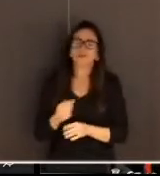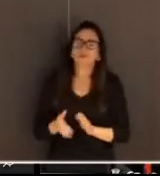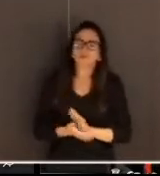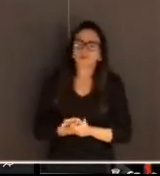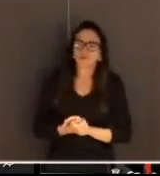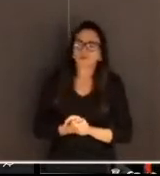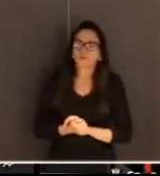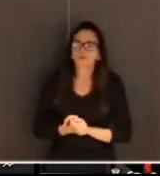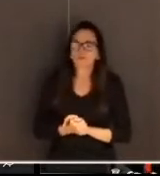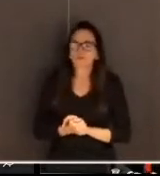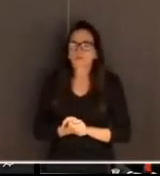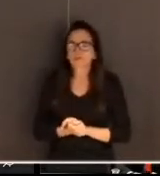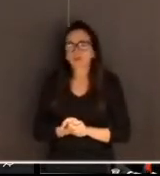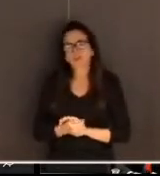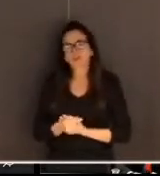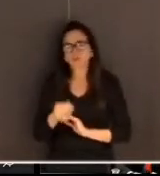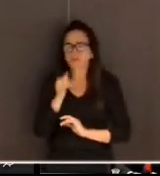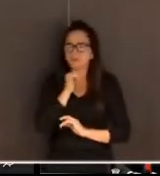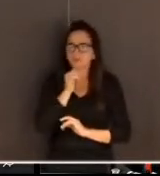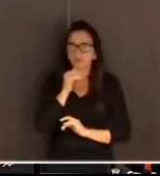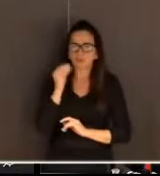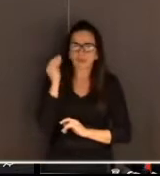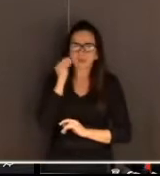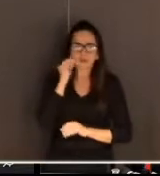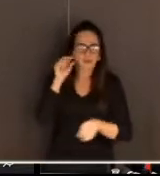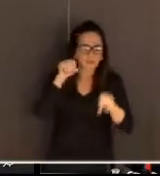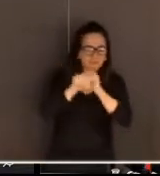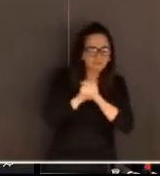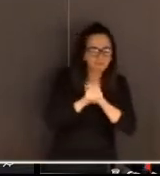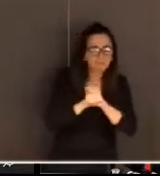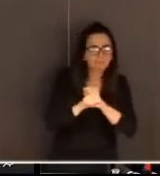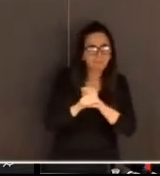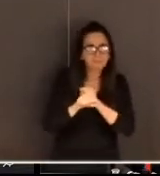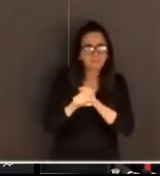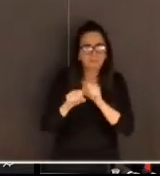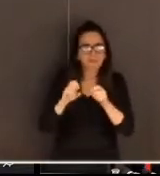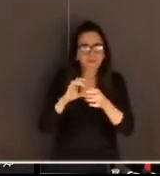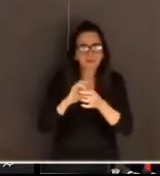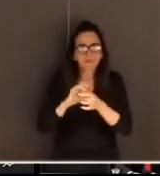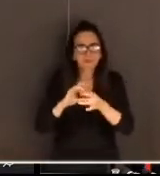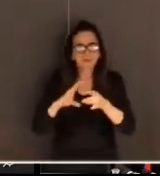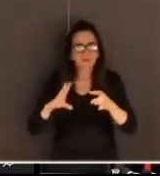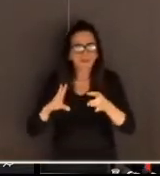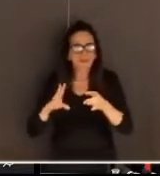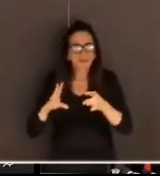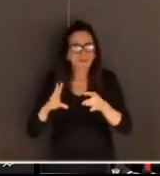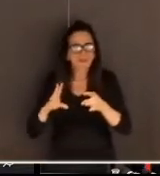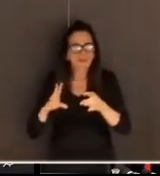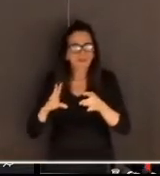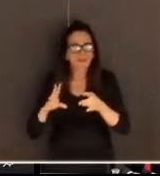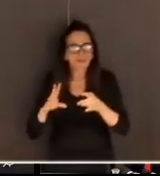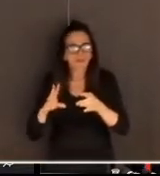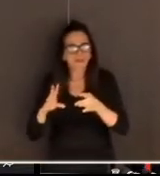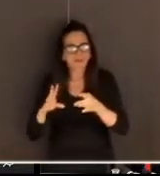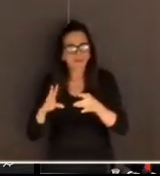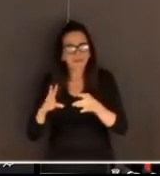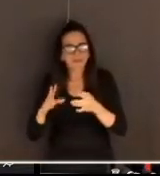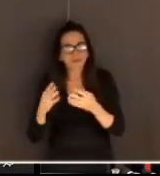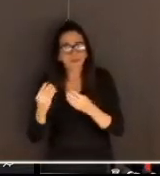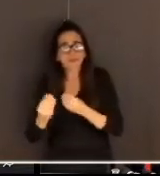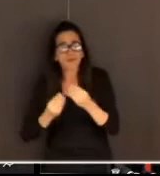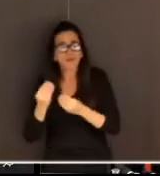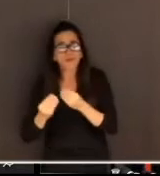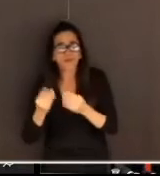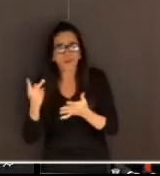um caso de tentativa de homicídio, então, a absolvição deve estar à frente da desclassificação.